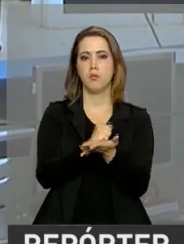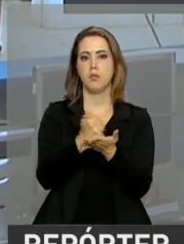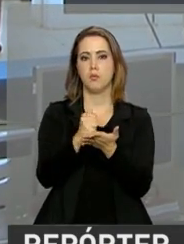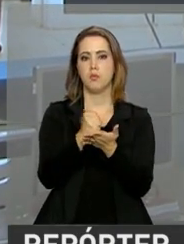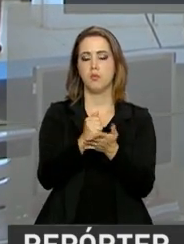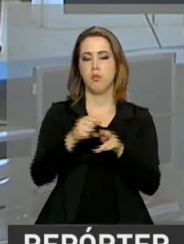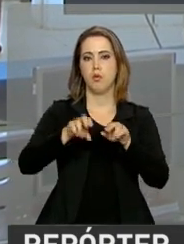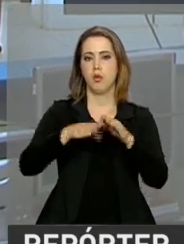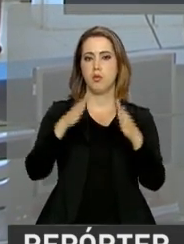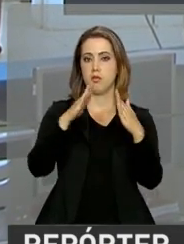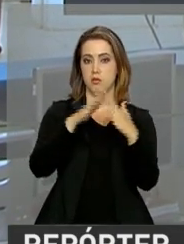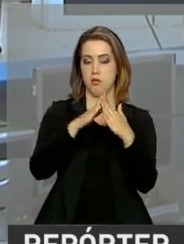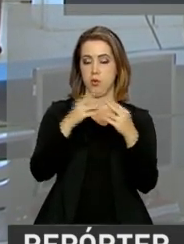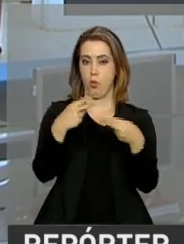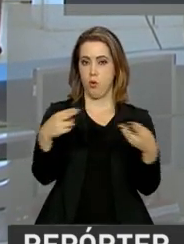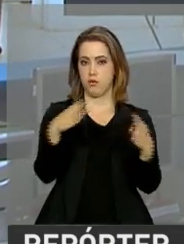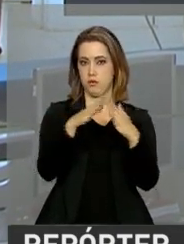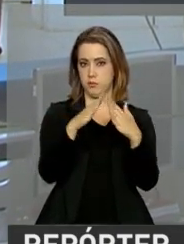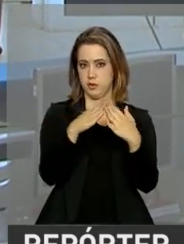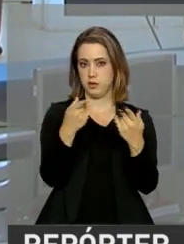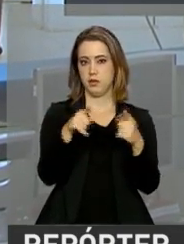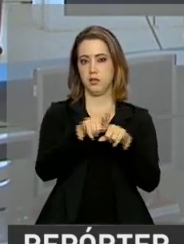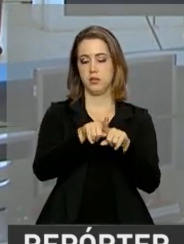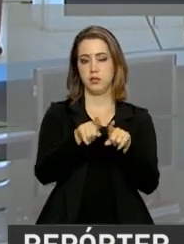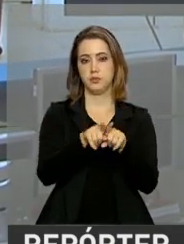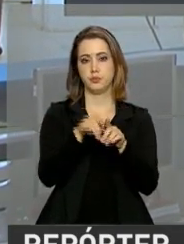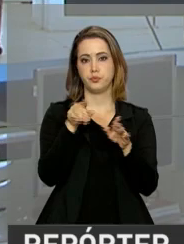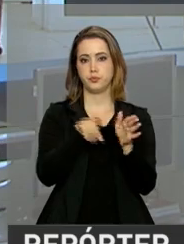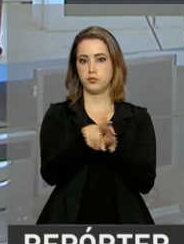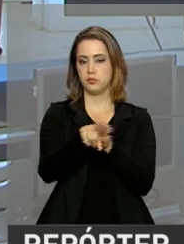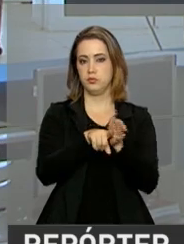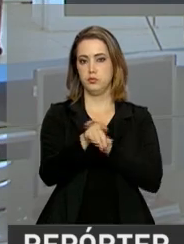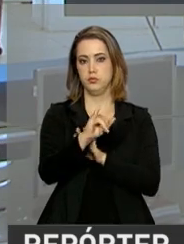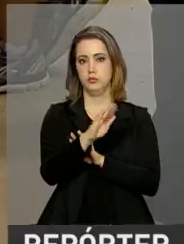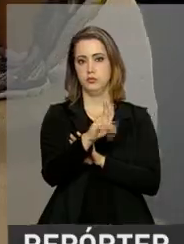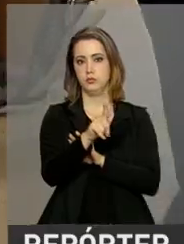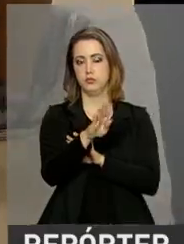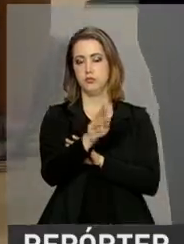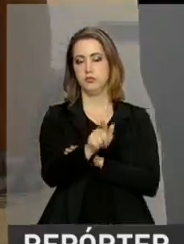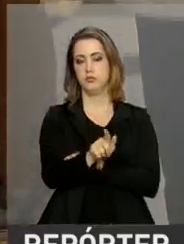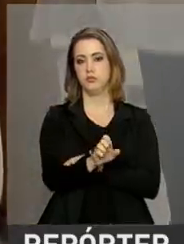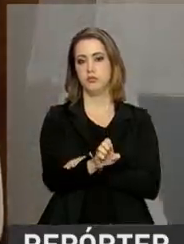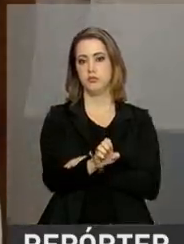móveis e eletrodomésticos os dados estão em uma pesquisa do ibg